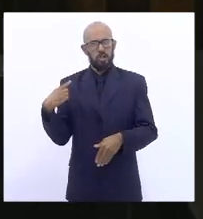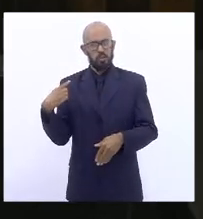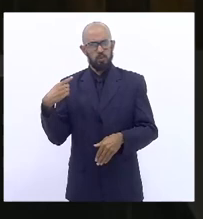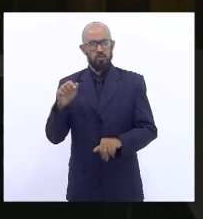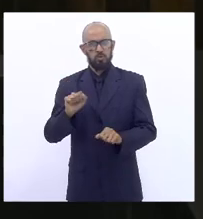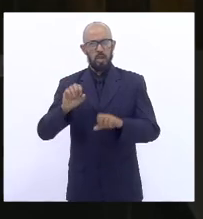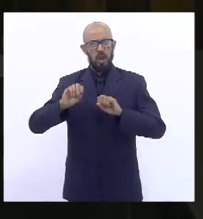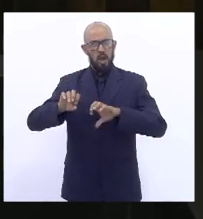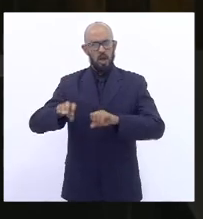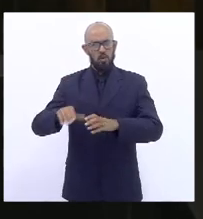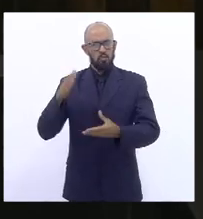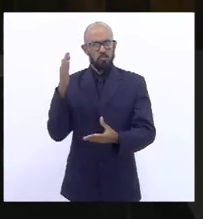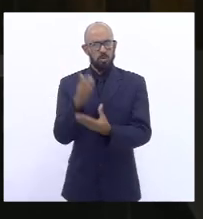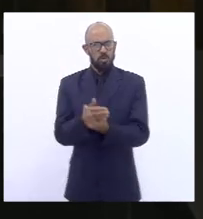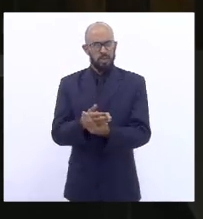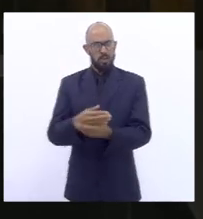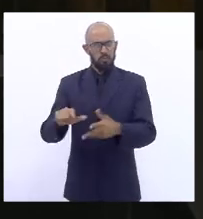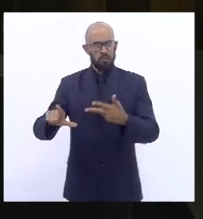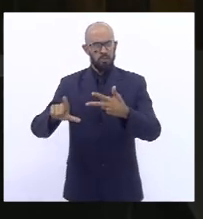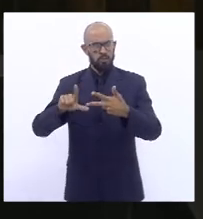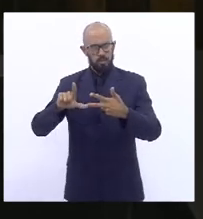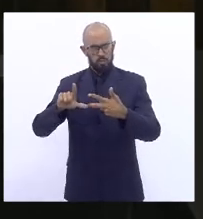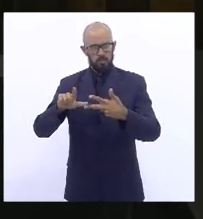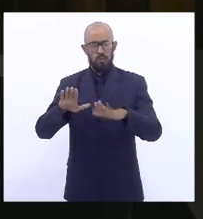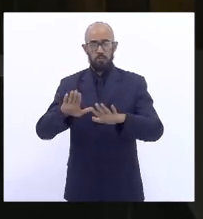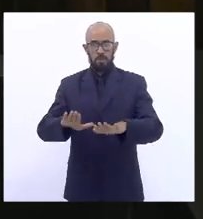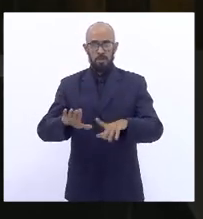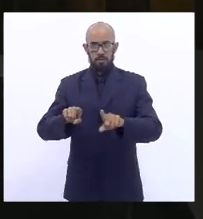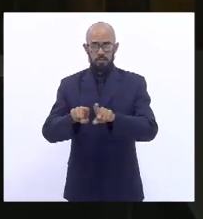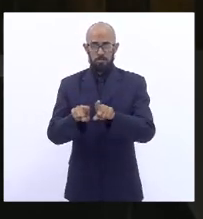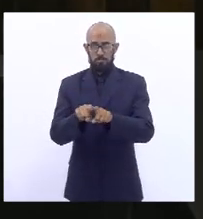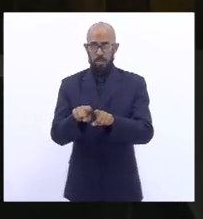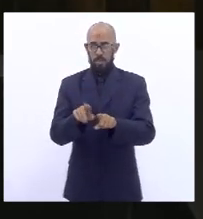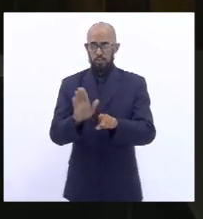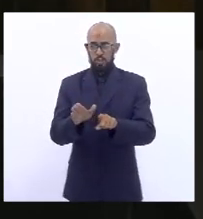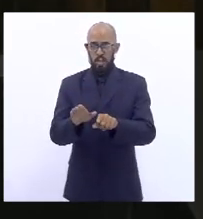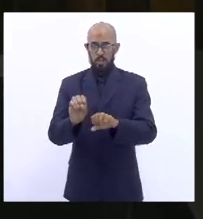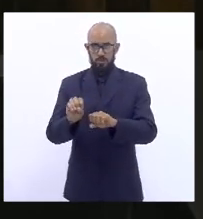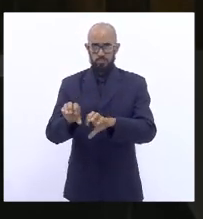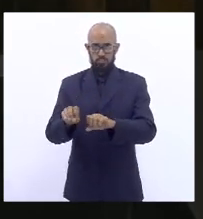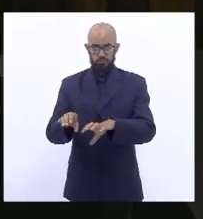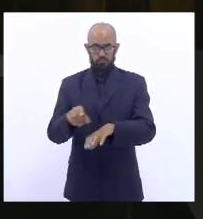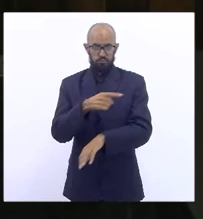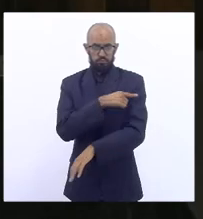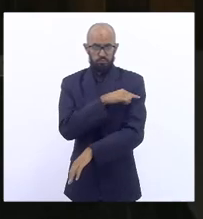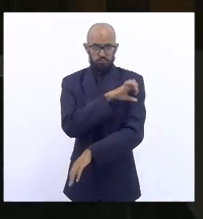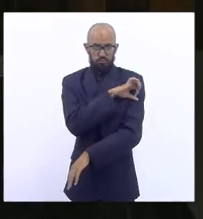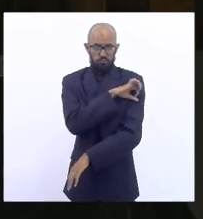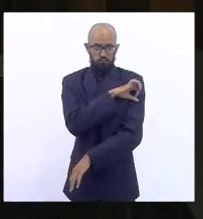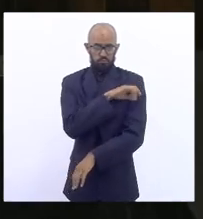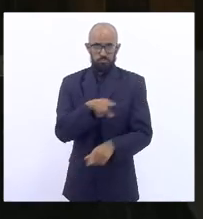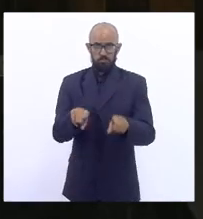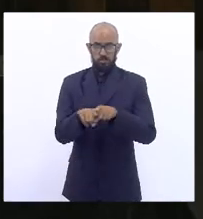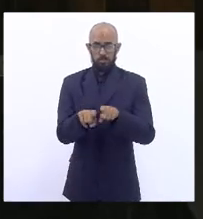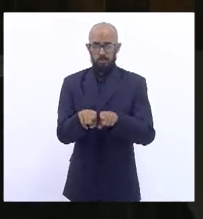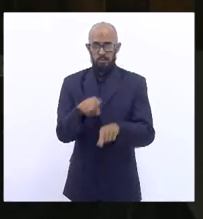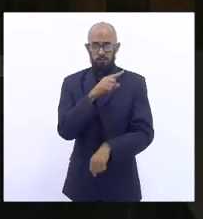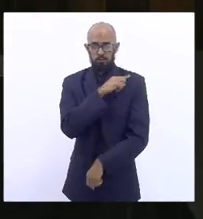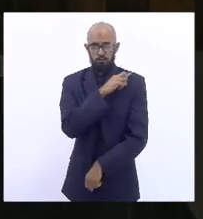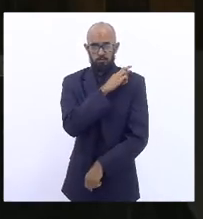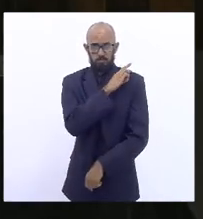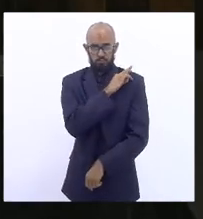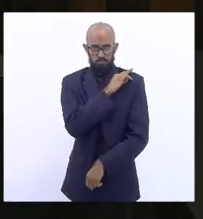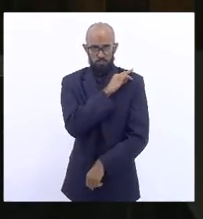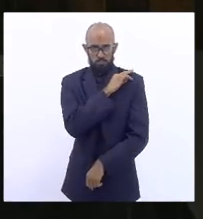aula de processo legislativo, mas já dei aula no ensino fundamental e no ensino médio de